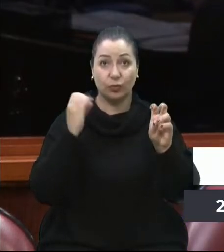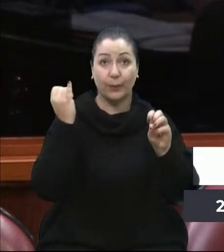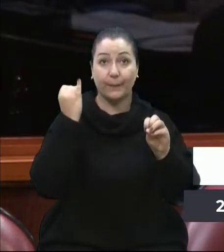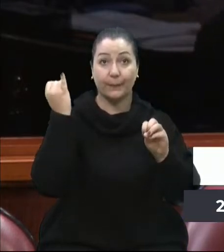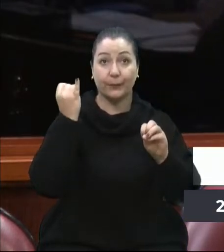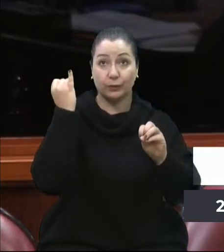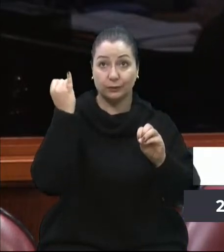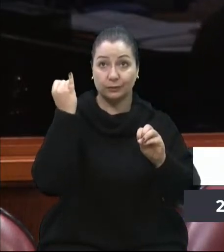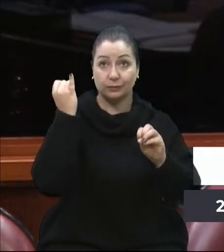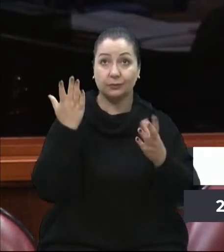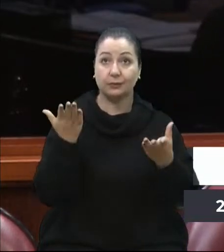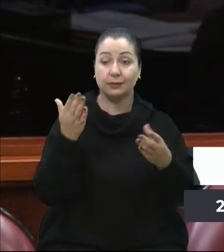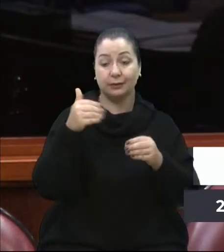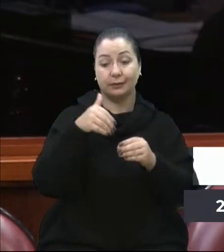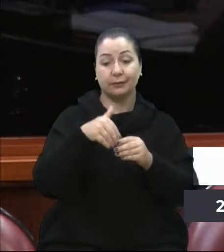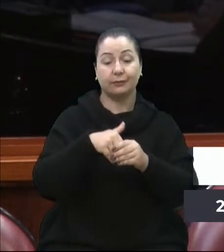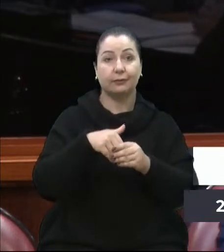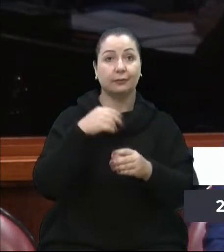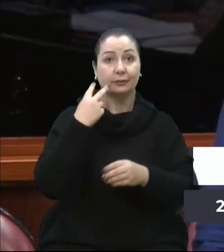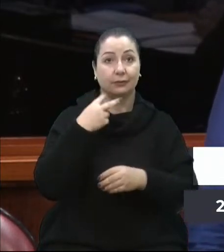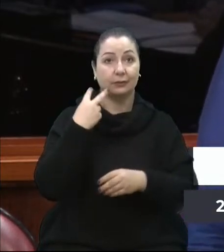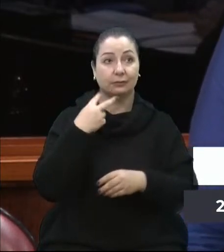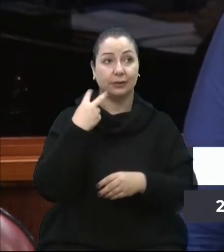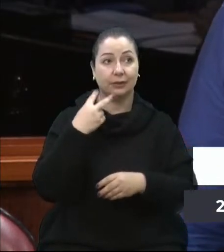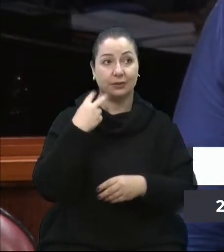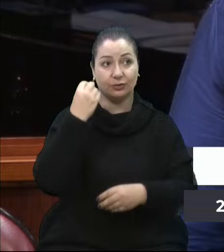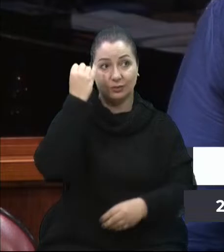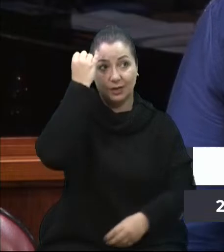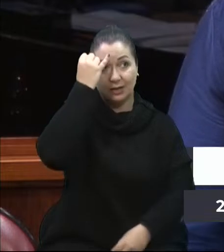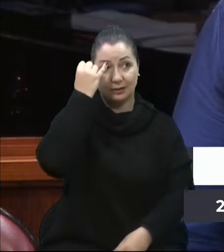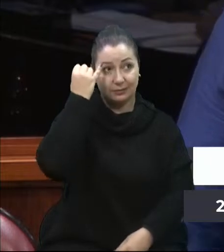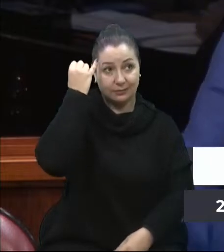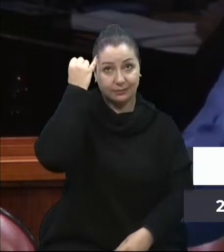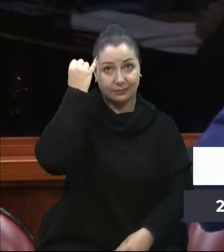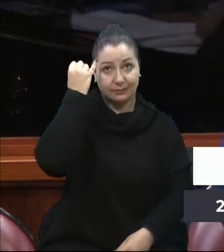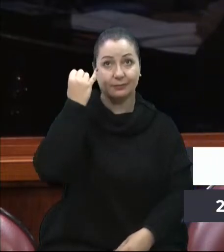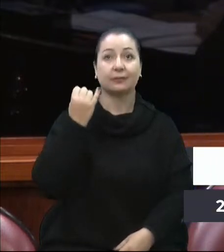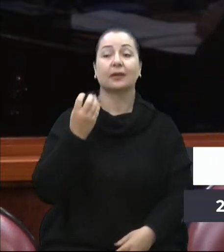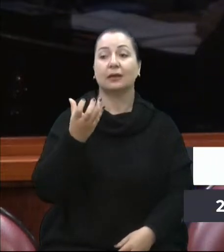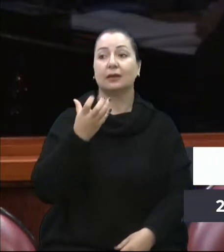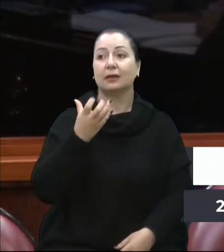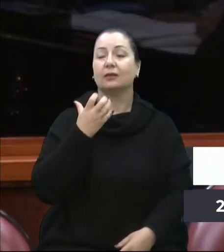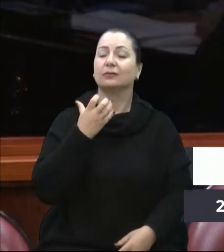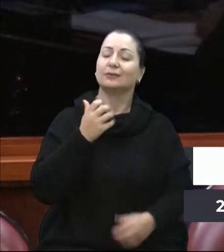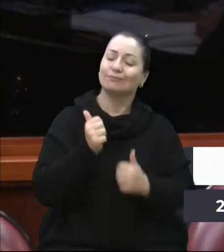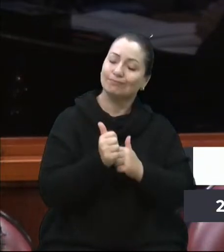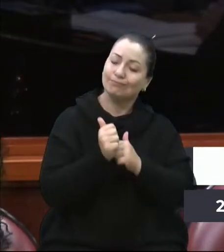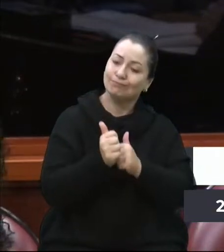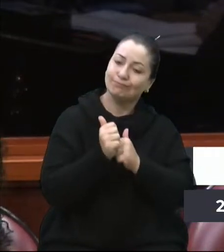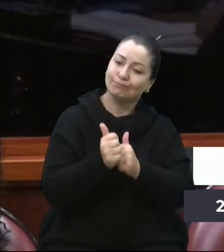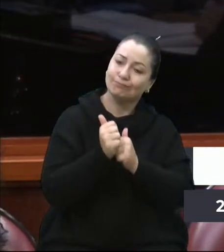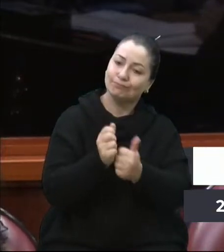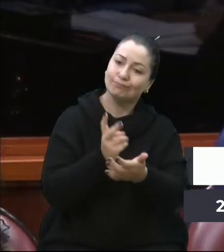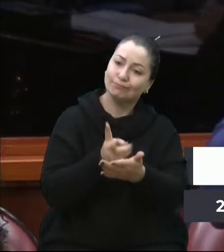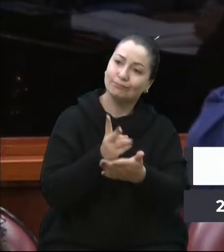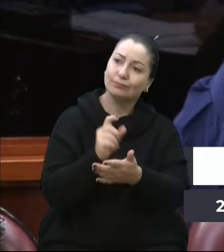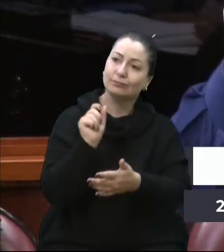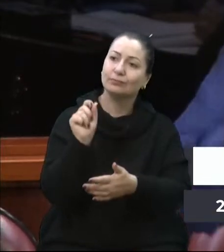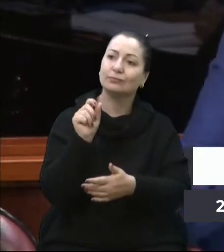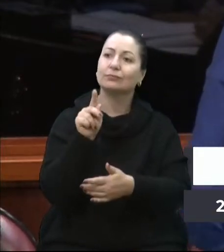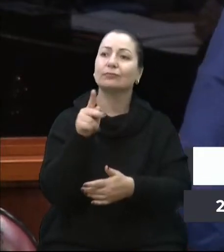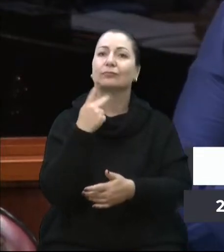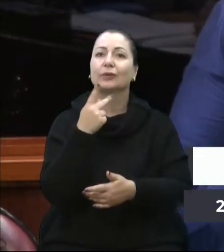importância e, vereador D'Ambrós, me permita seguir na sua toada. De fato, o senhor